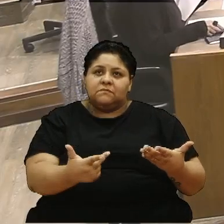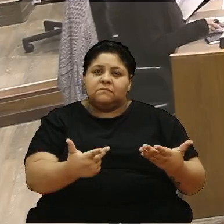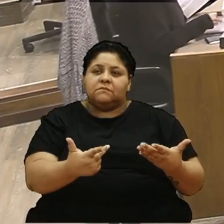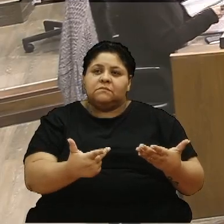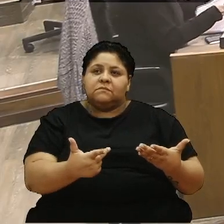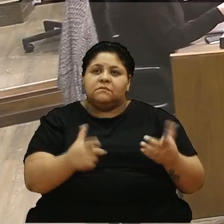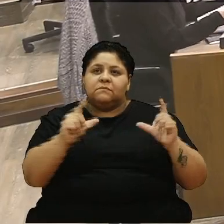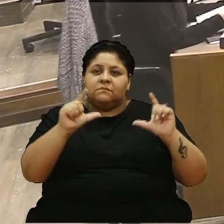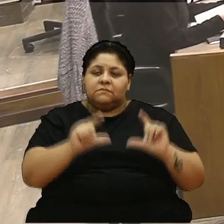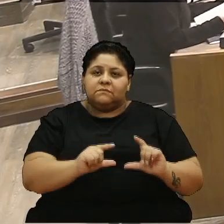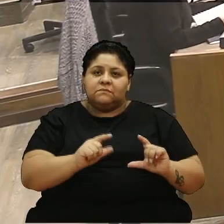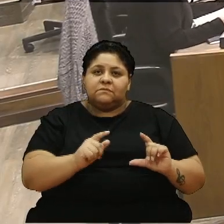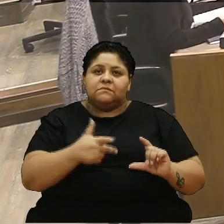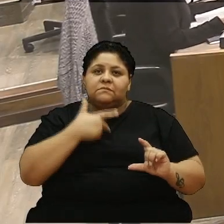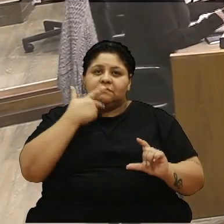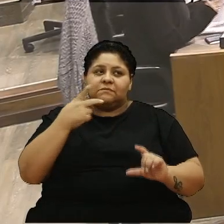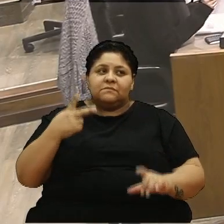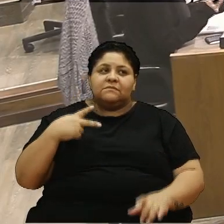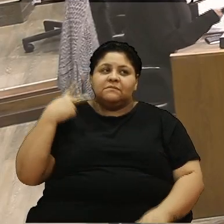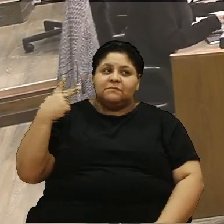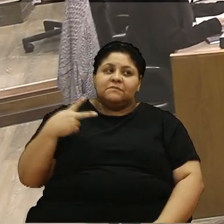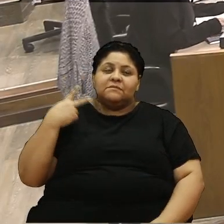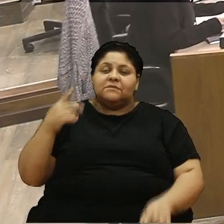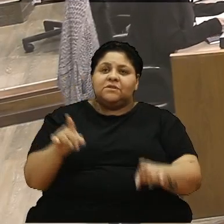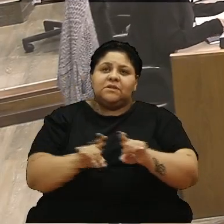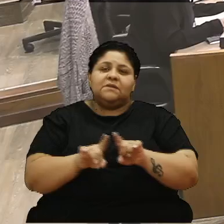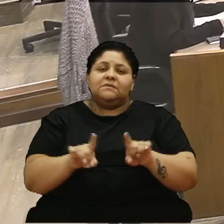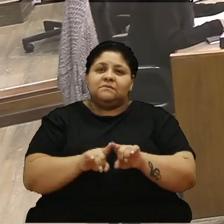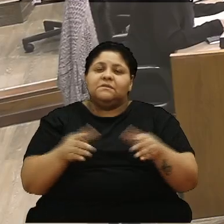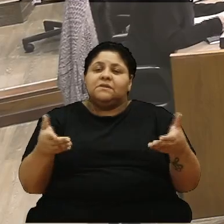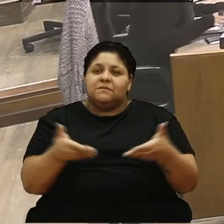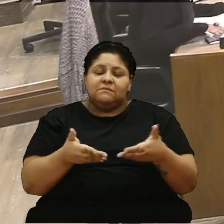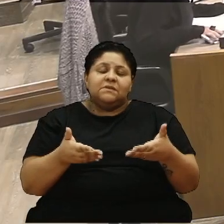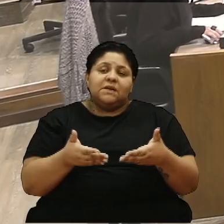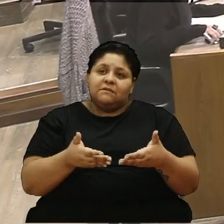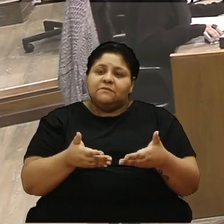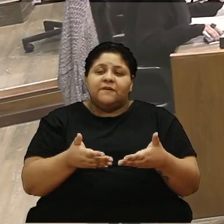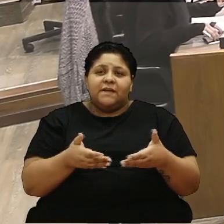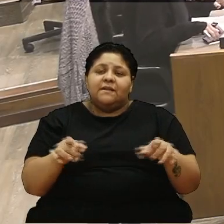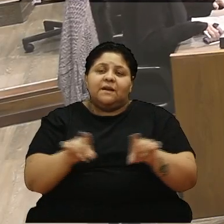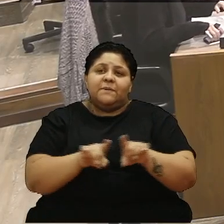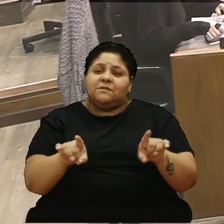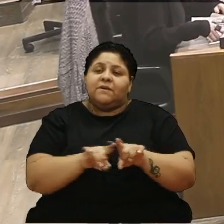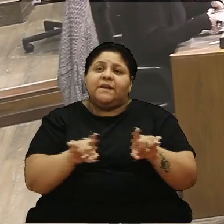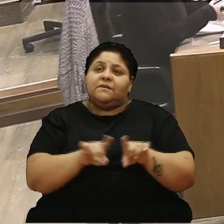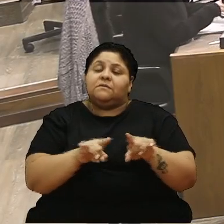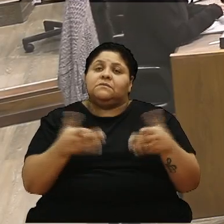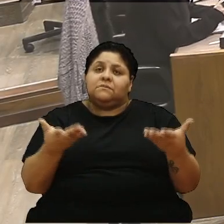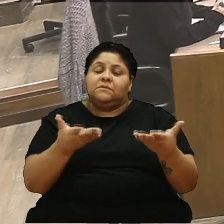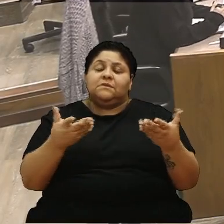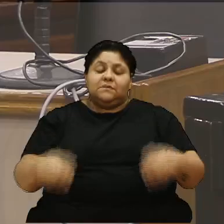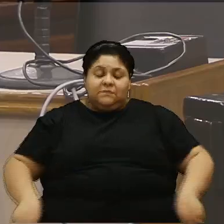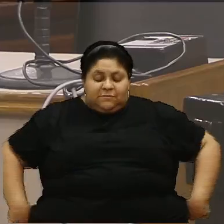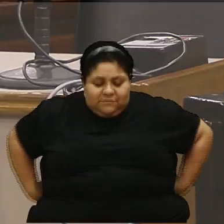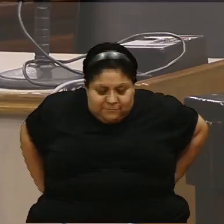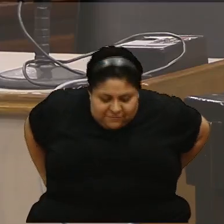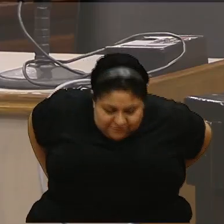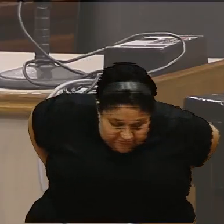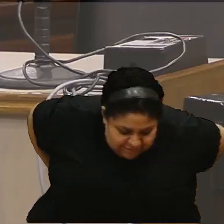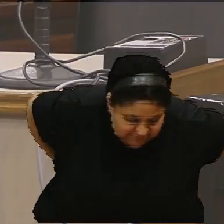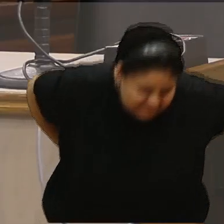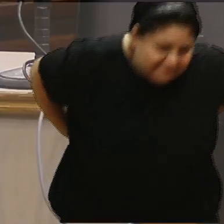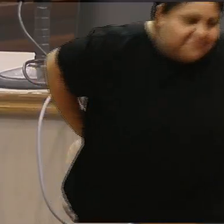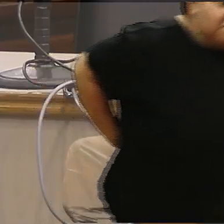parte da fala ali do vereador Cláudio Libardi, também vereador Frisso, que fez menção dessa barbaridade daquelas